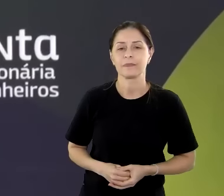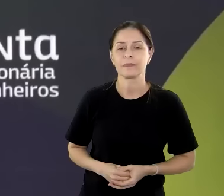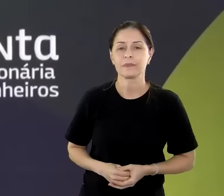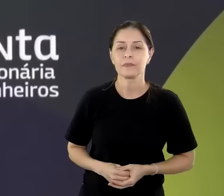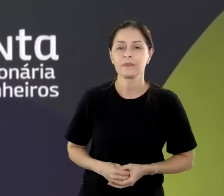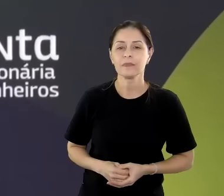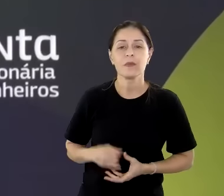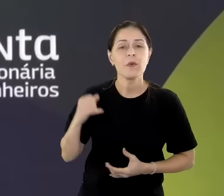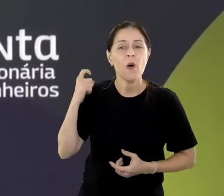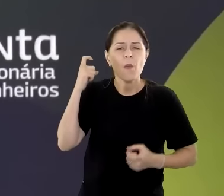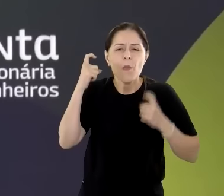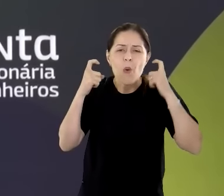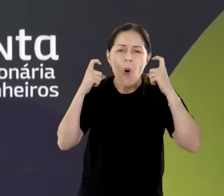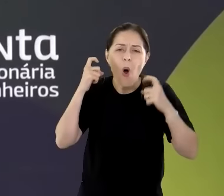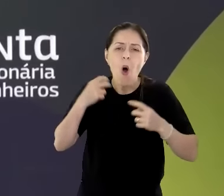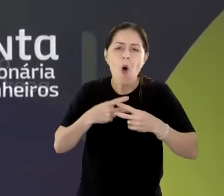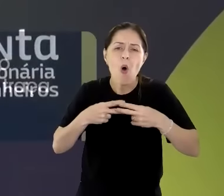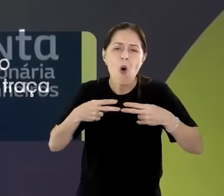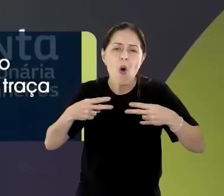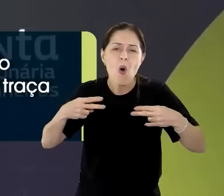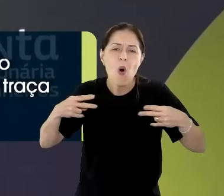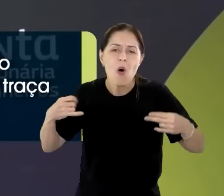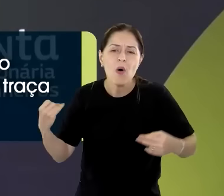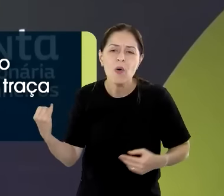lá no céu, tesouro